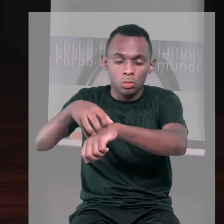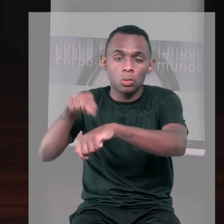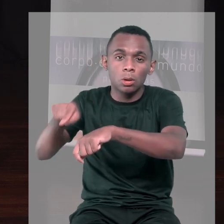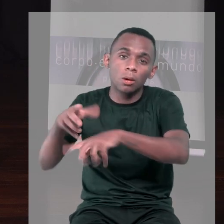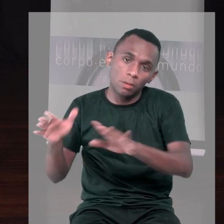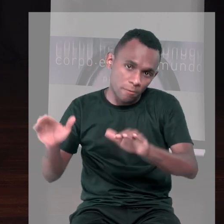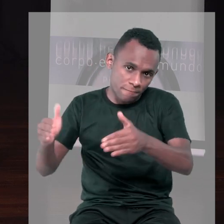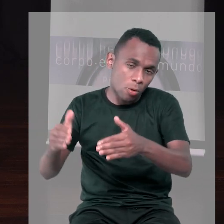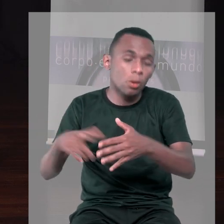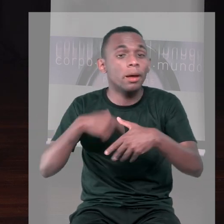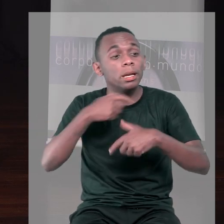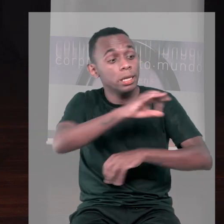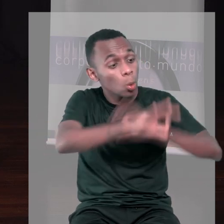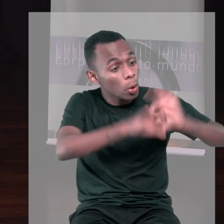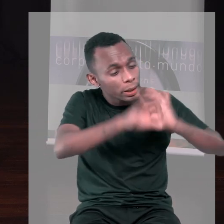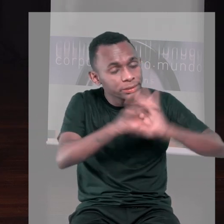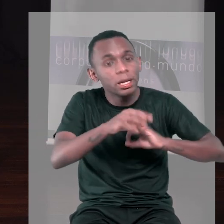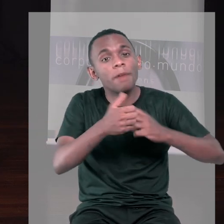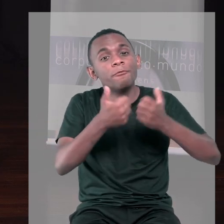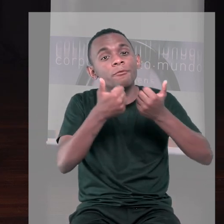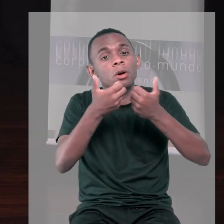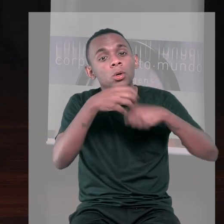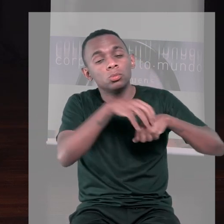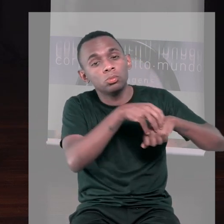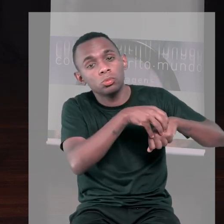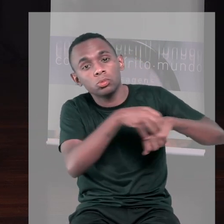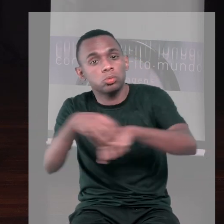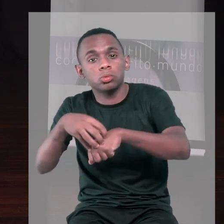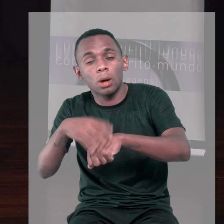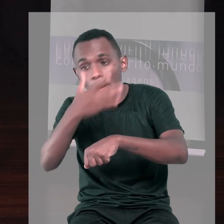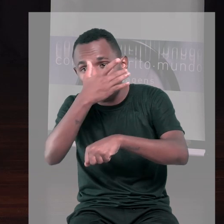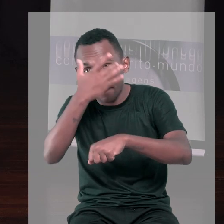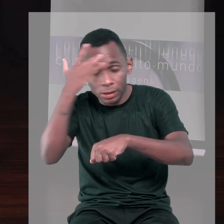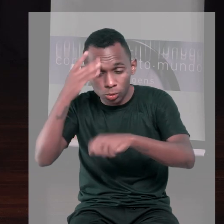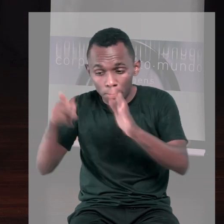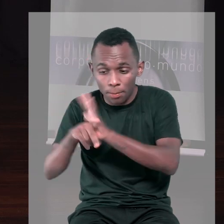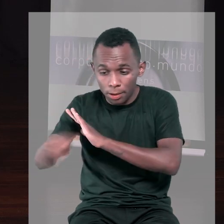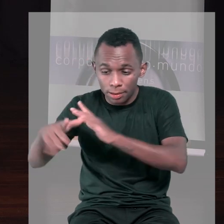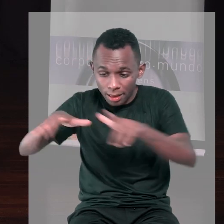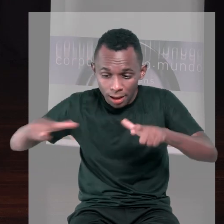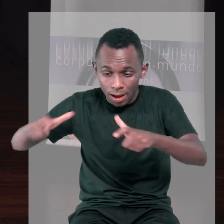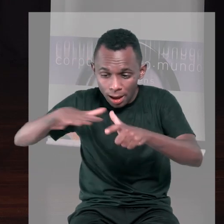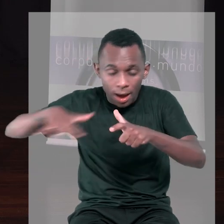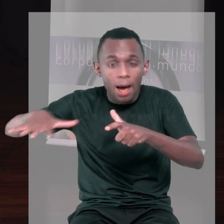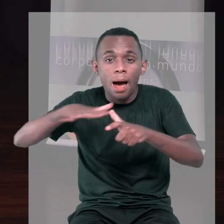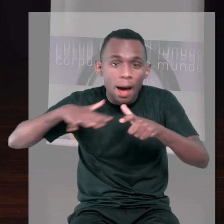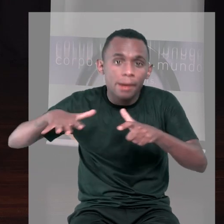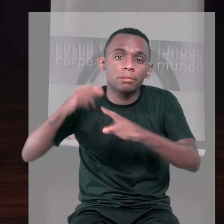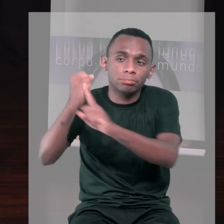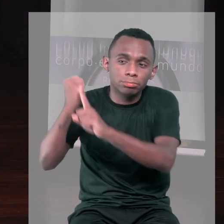Então ela escreve esse texto a partir do julgamento, ela tendo assistido ao julgamento de Eichmann em